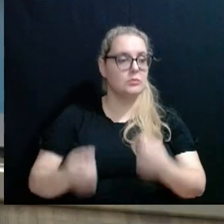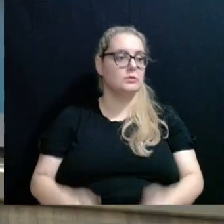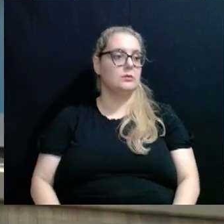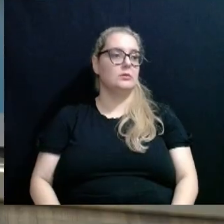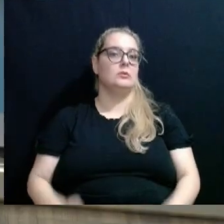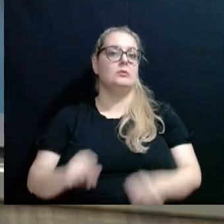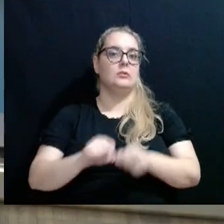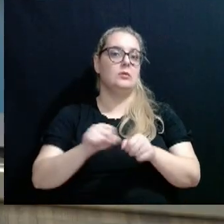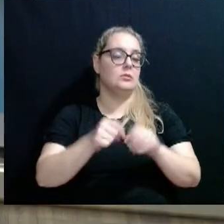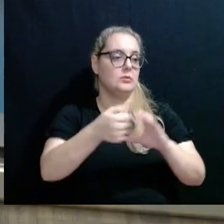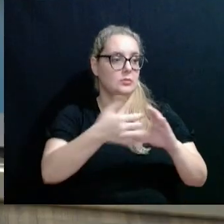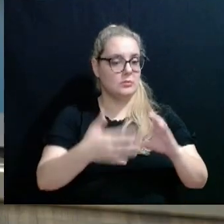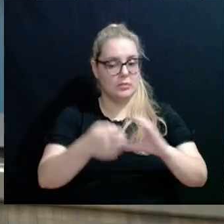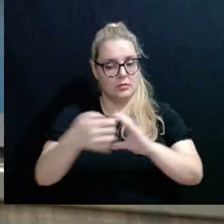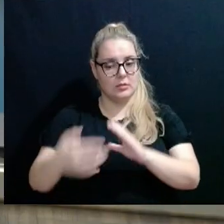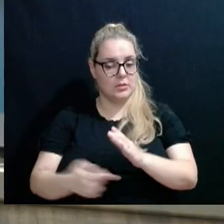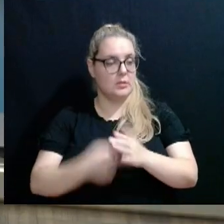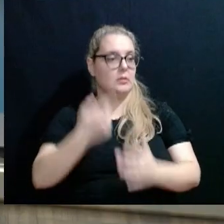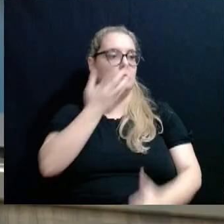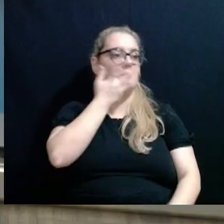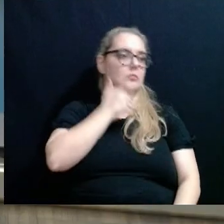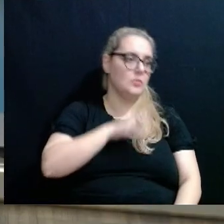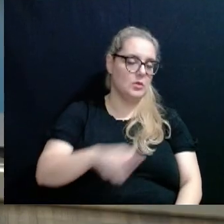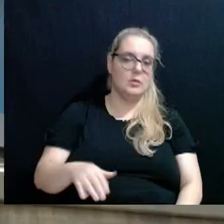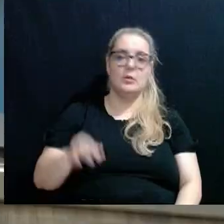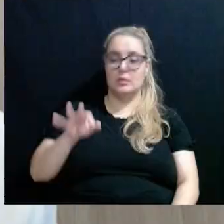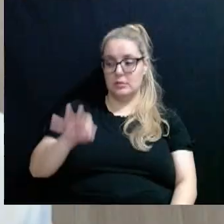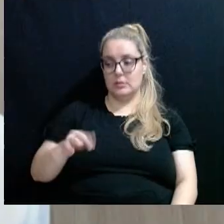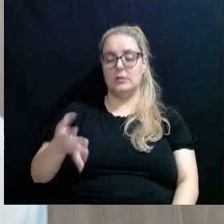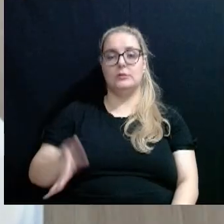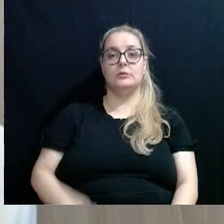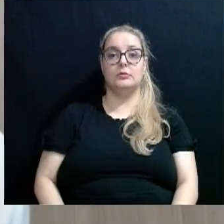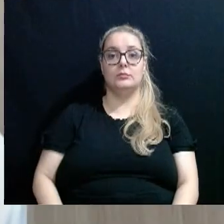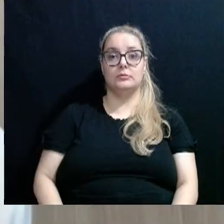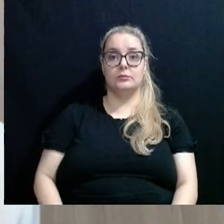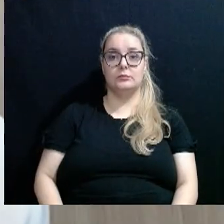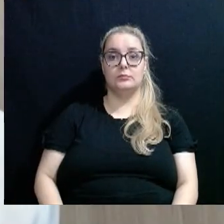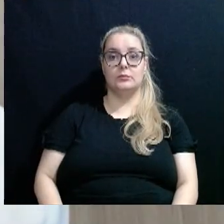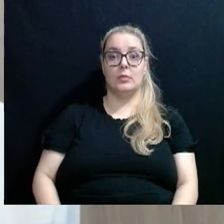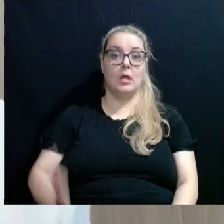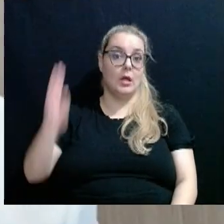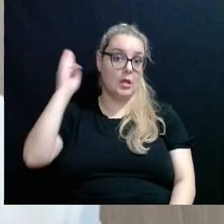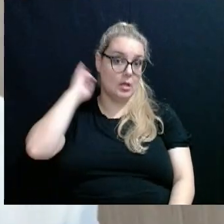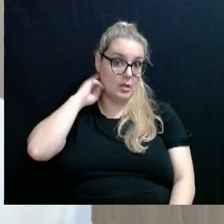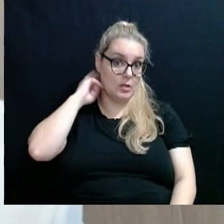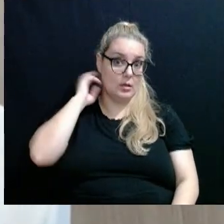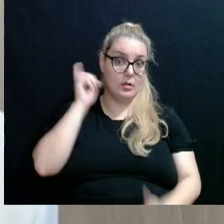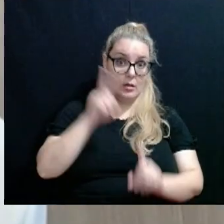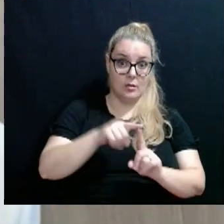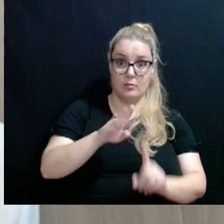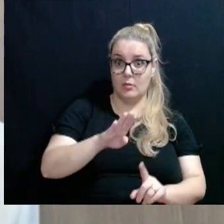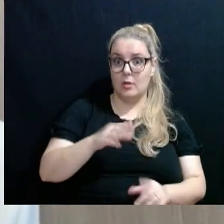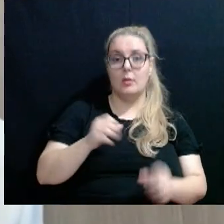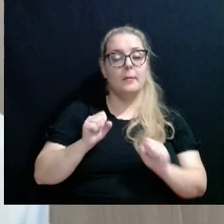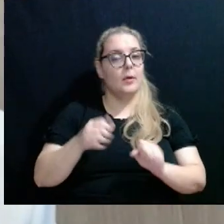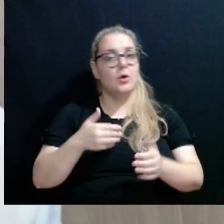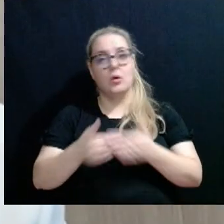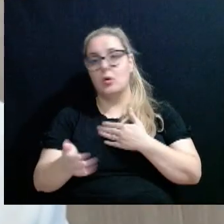sinais, fazendo essa classificação desde a primeira infância? Certo. Então, a meningite do